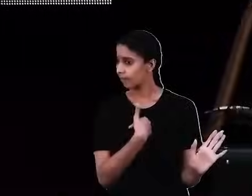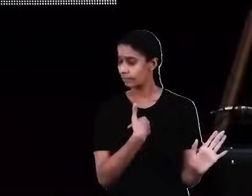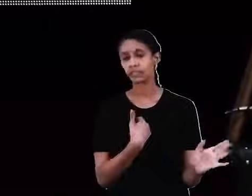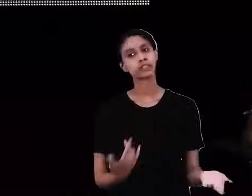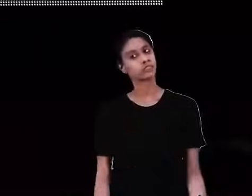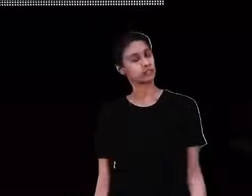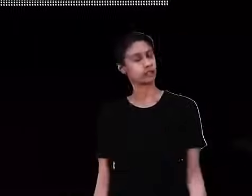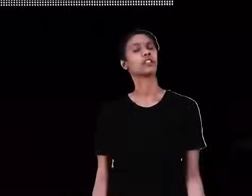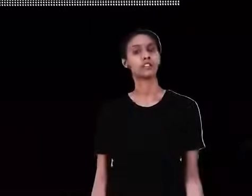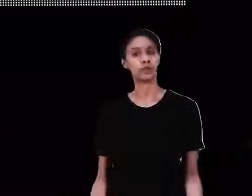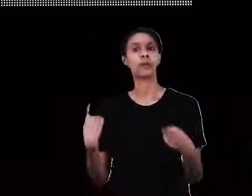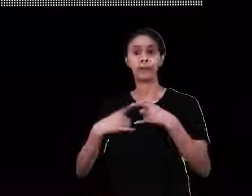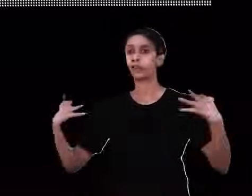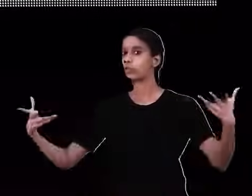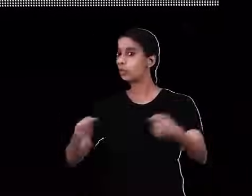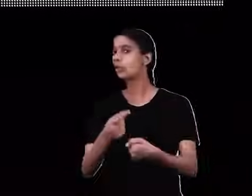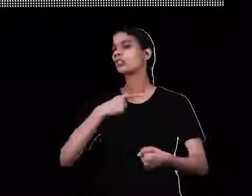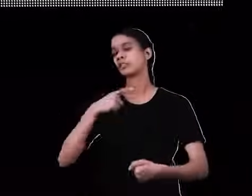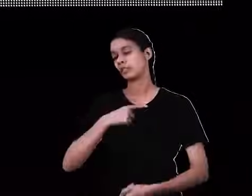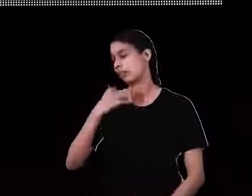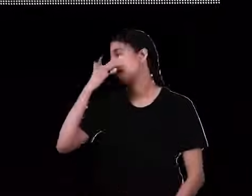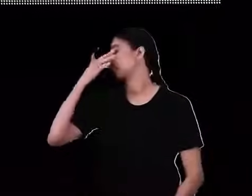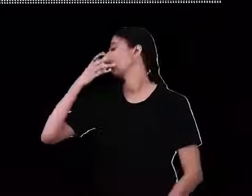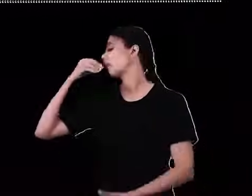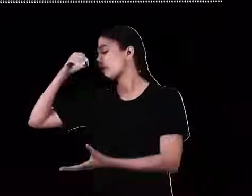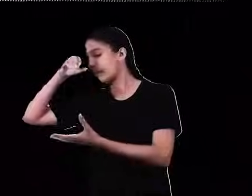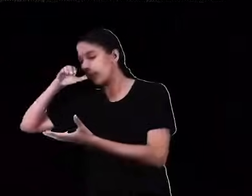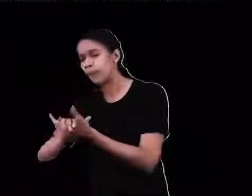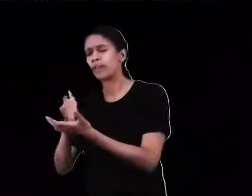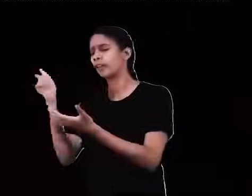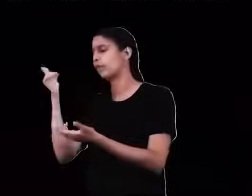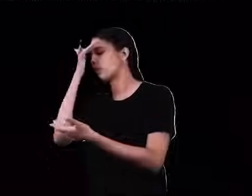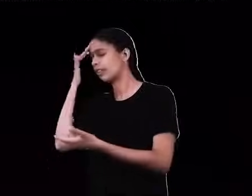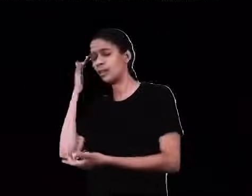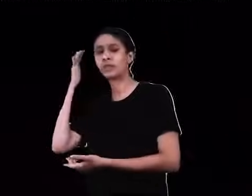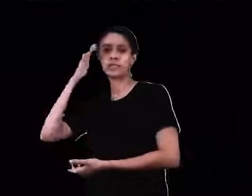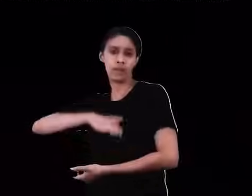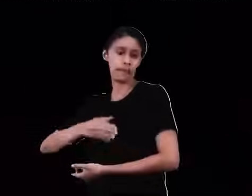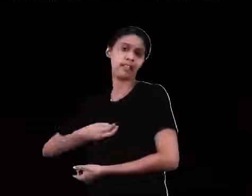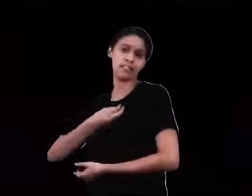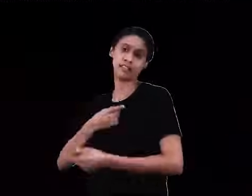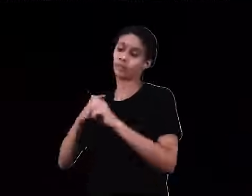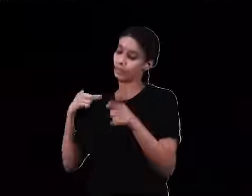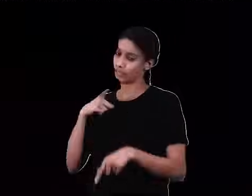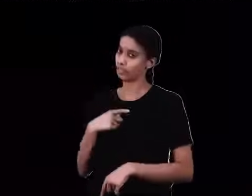Ah, não. Porque todo mundo tem um Nabal na vida. Às vezes é um marido, às vezes é outras pessoas. Não vamos falar quem é, né?